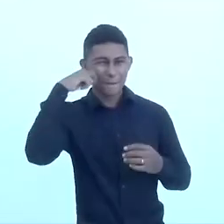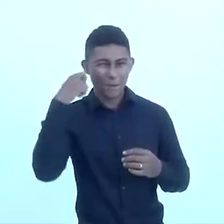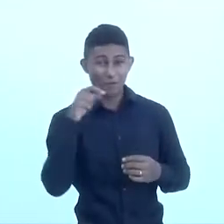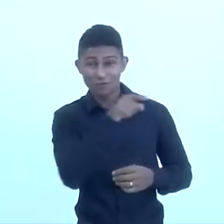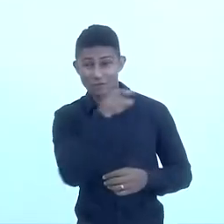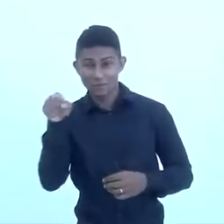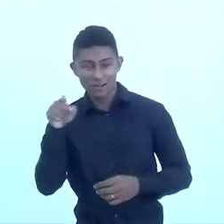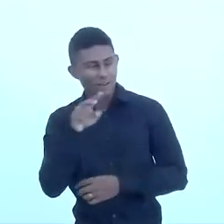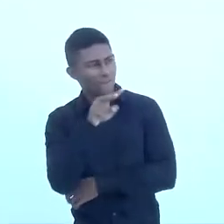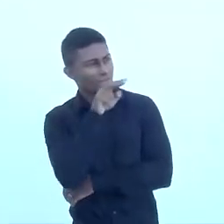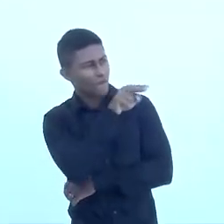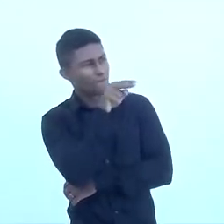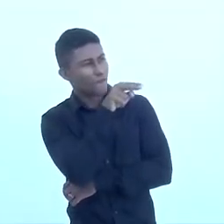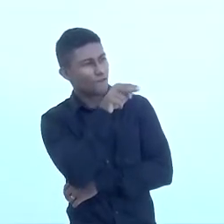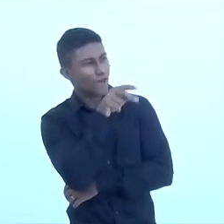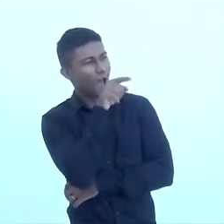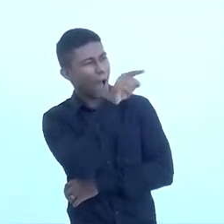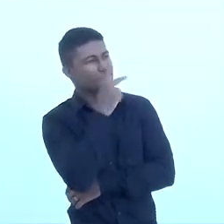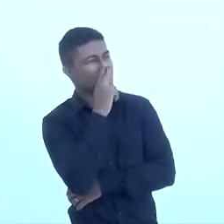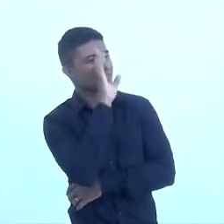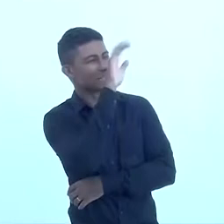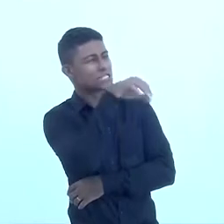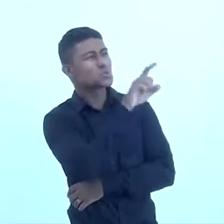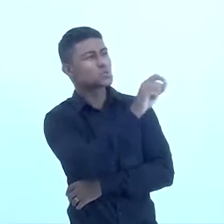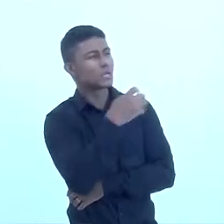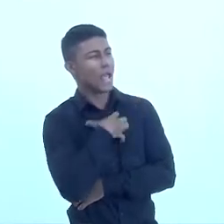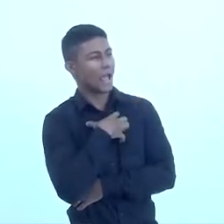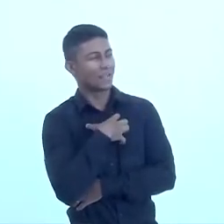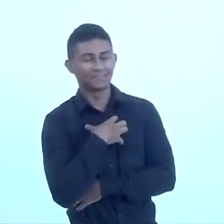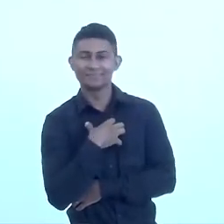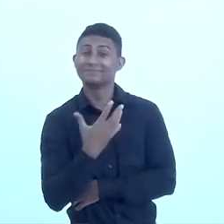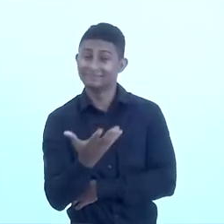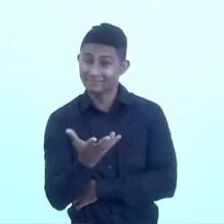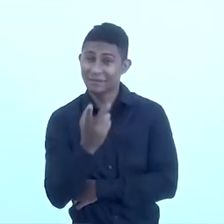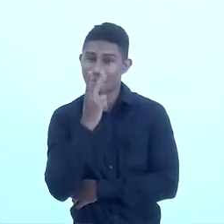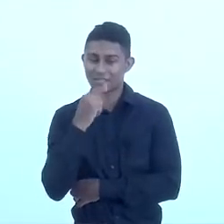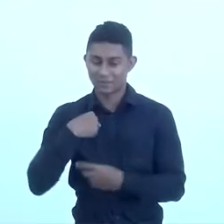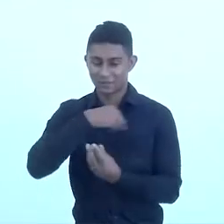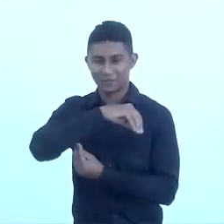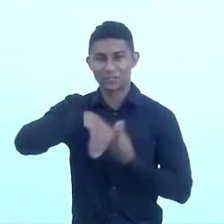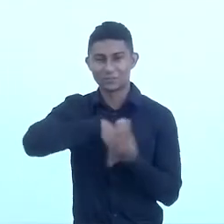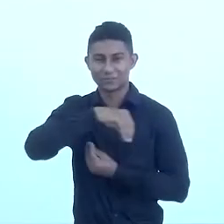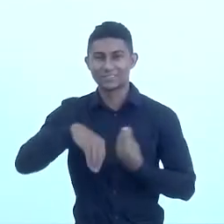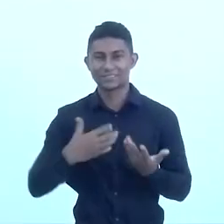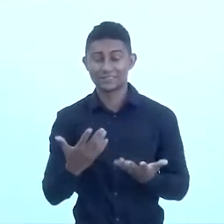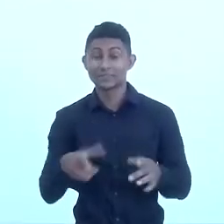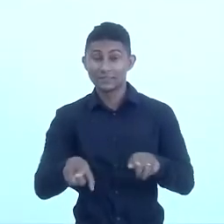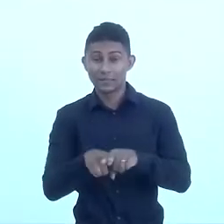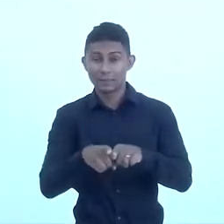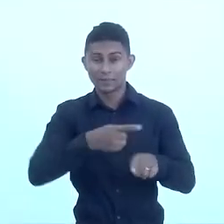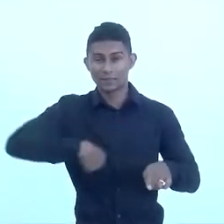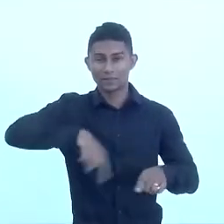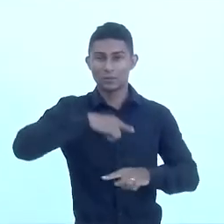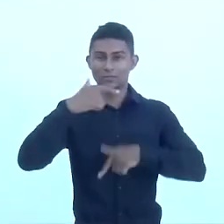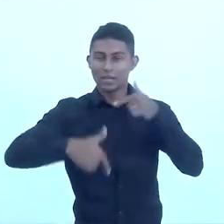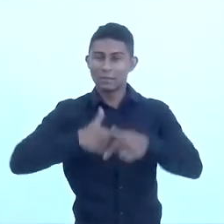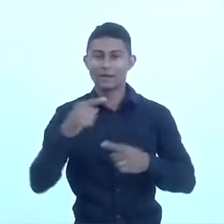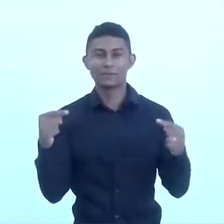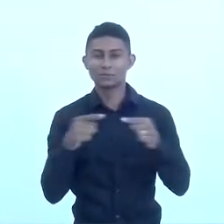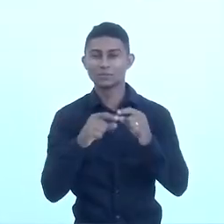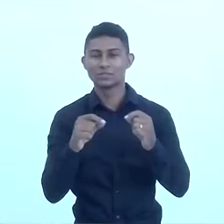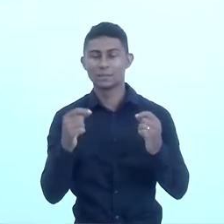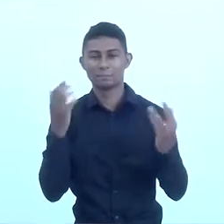somando. Então, a gente também trabalha, é uma profissão que trabalha muito com a questão da